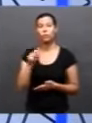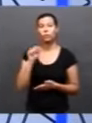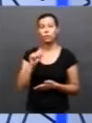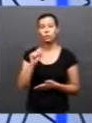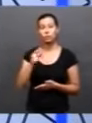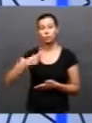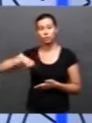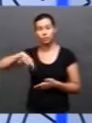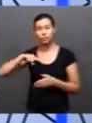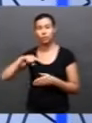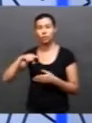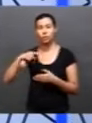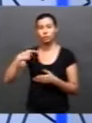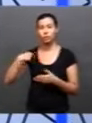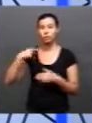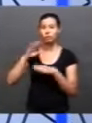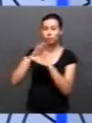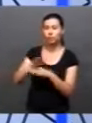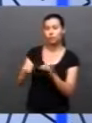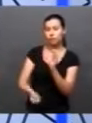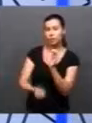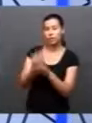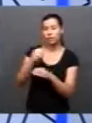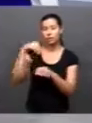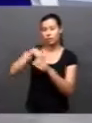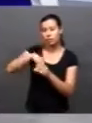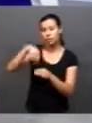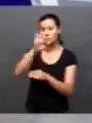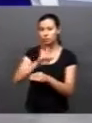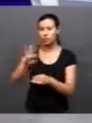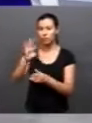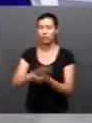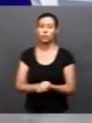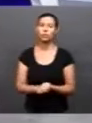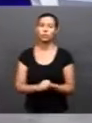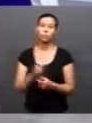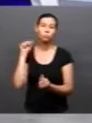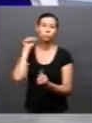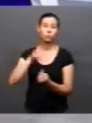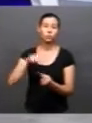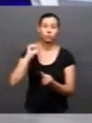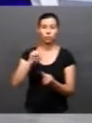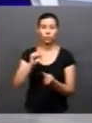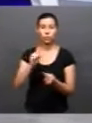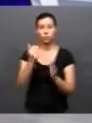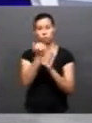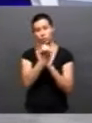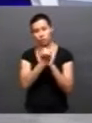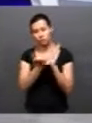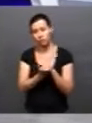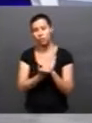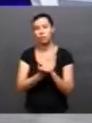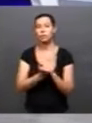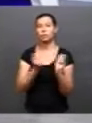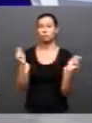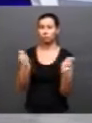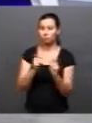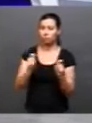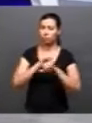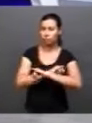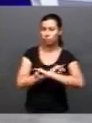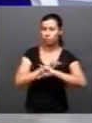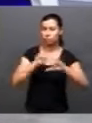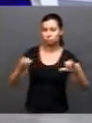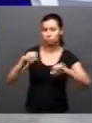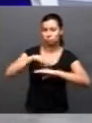caso, na Federal de Uberlândia, nasceu com essa perspectiva de que a gente pudesse ter programas de divulgação científica dentro